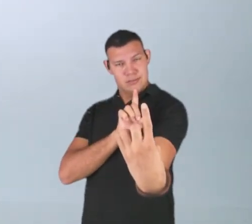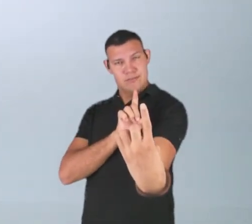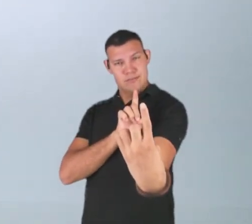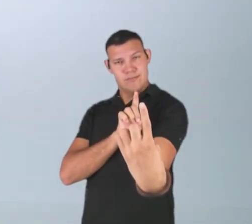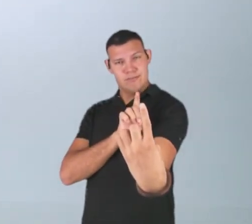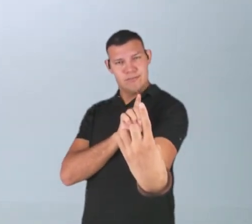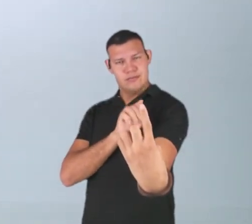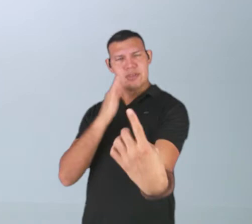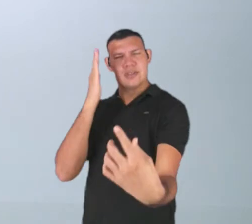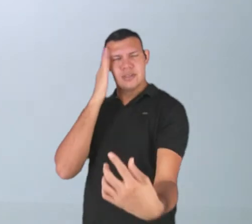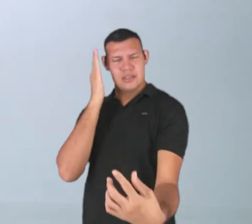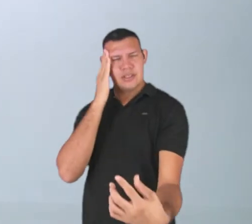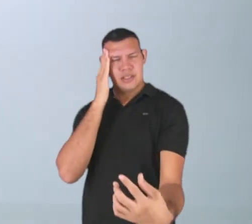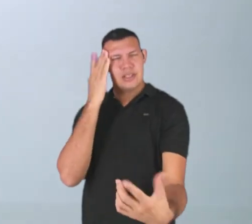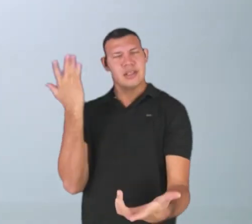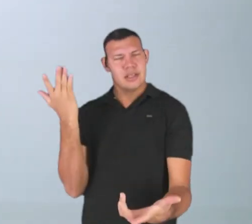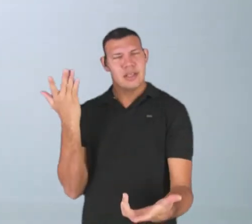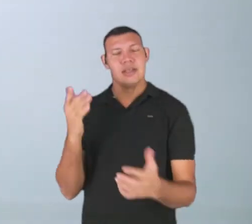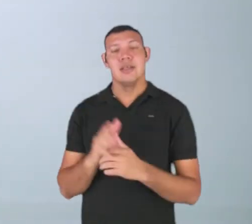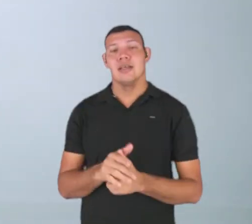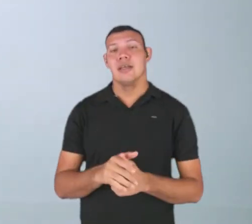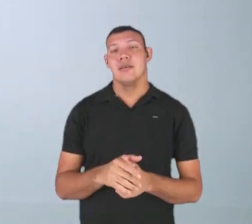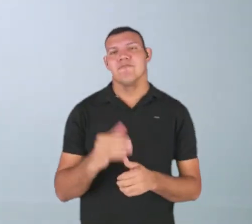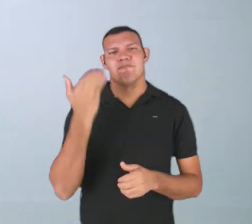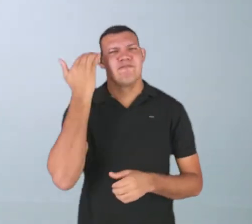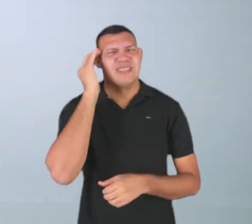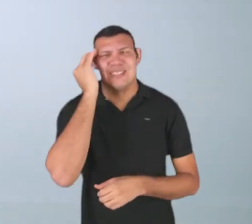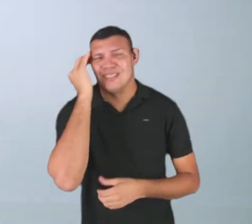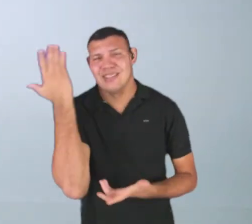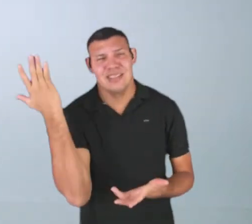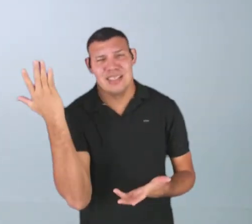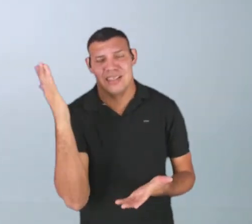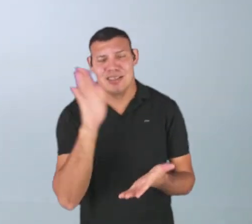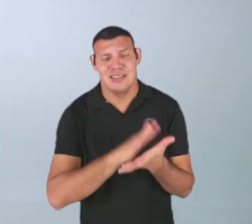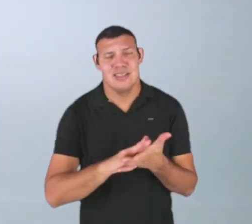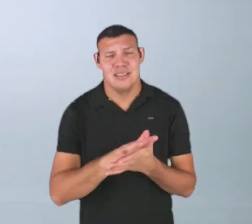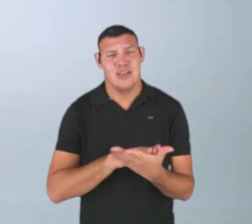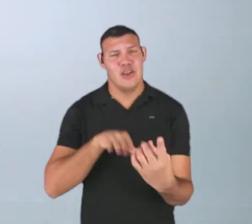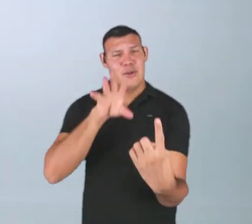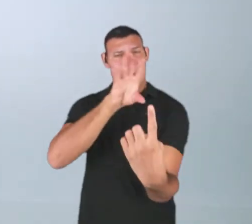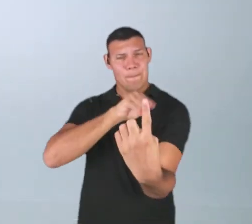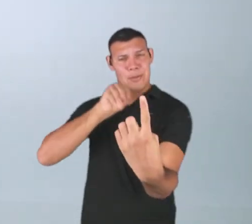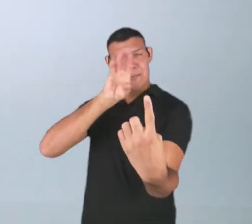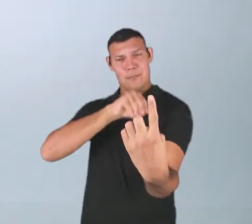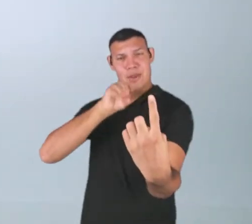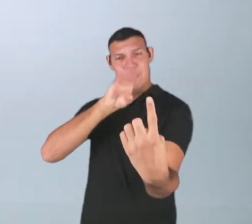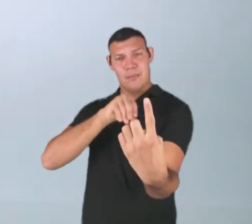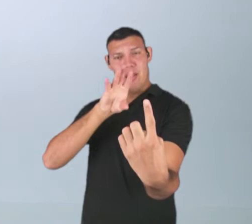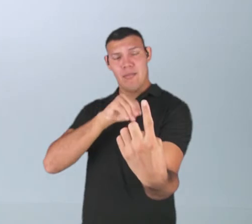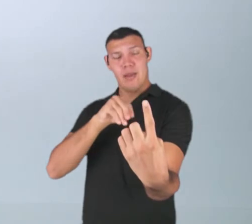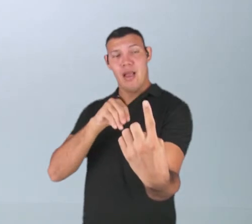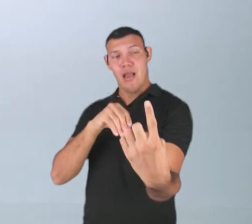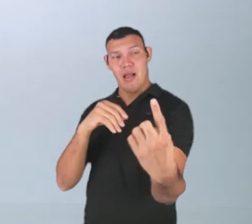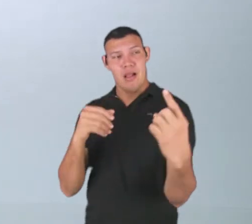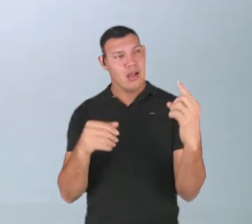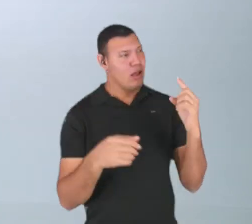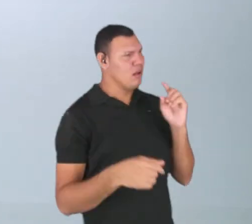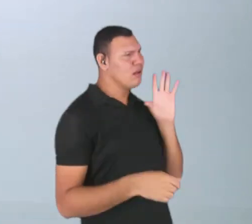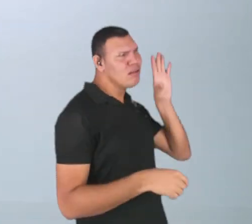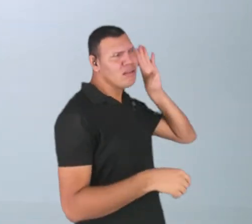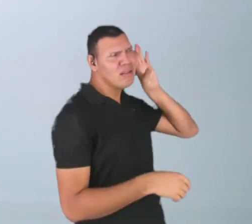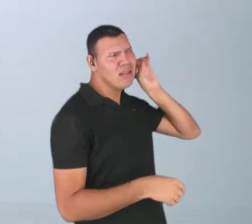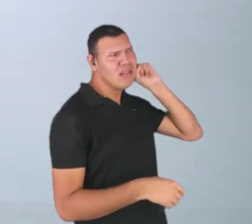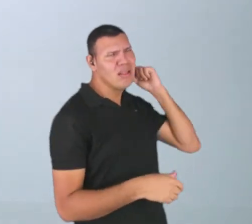disse há pouco? Se não há um entendimento entre o que se emite e o que se recebe, a comunicação não se